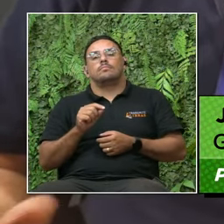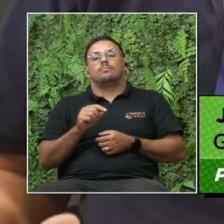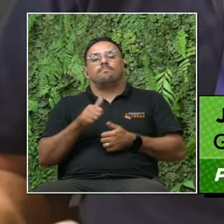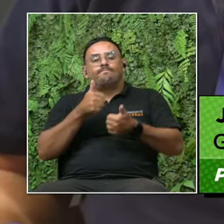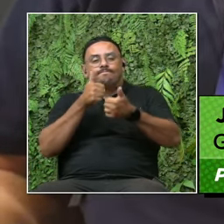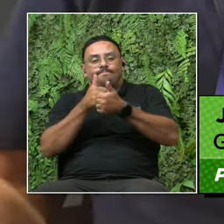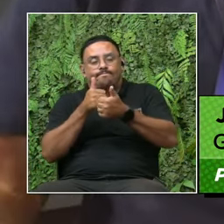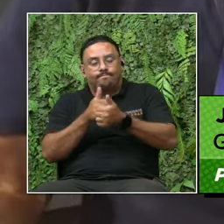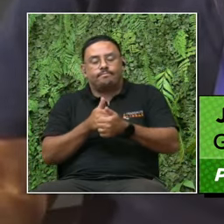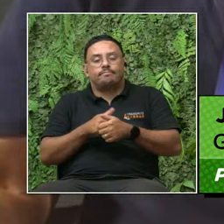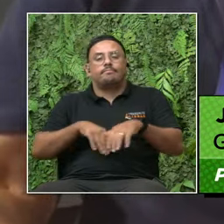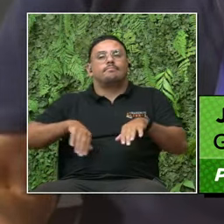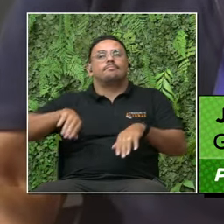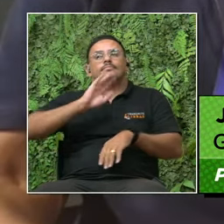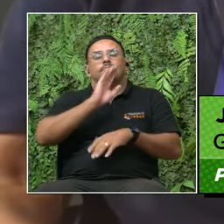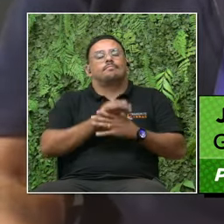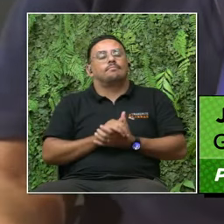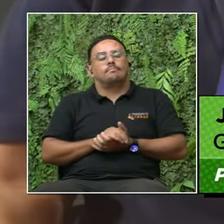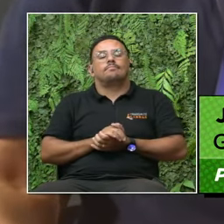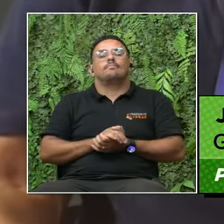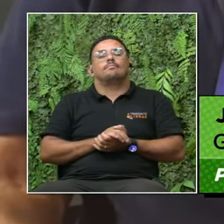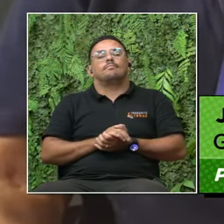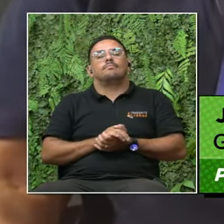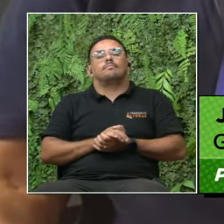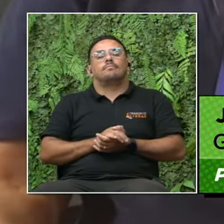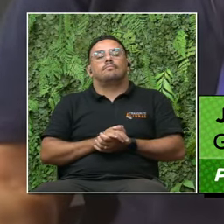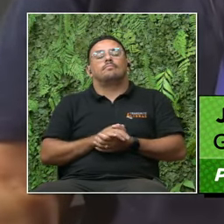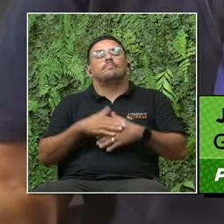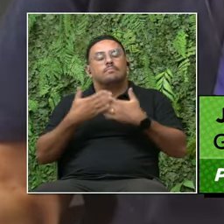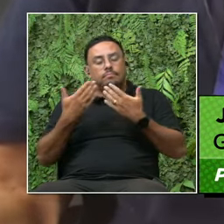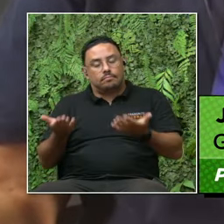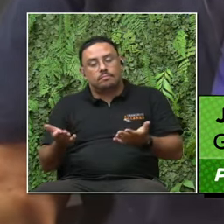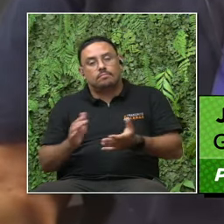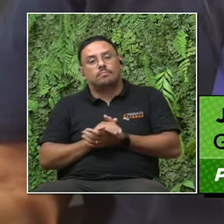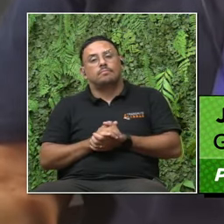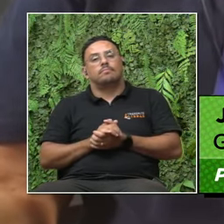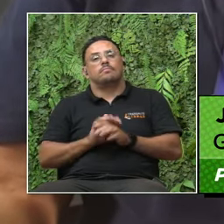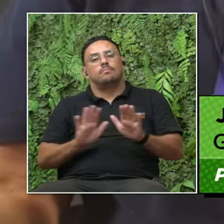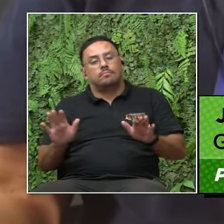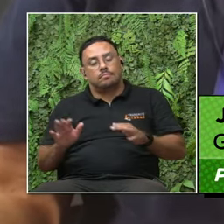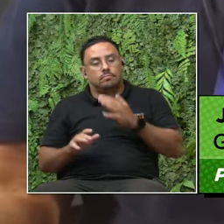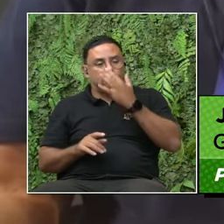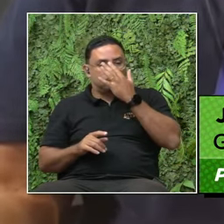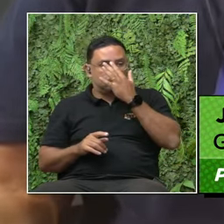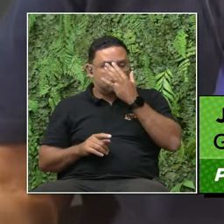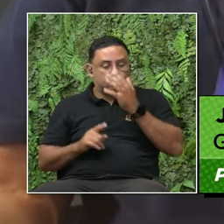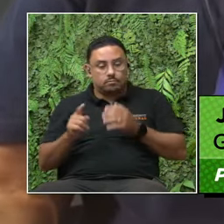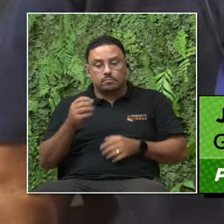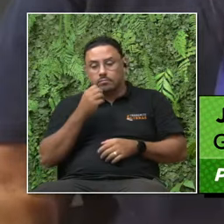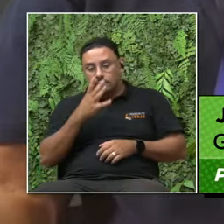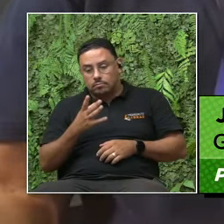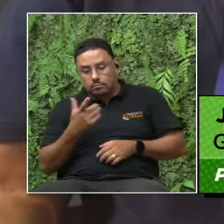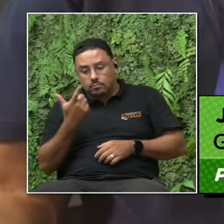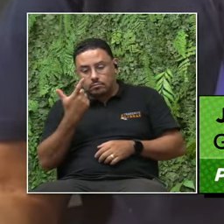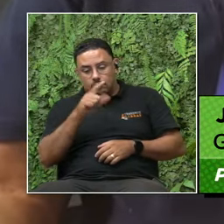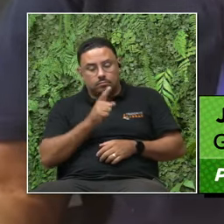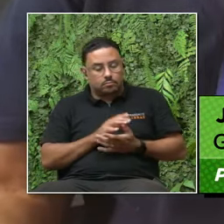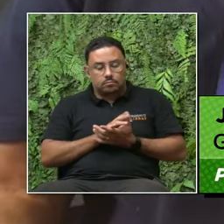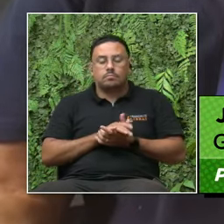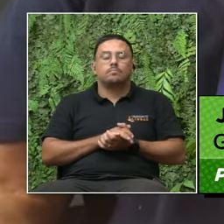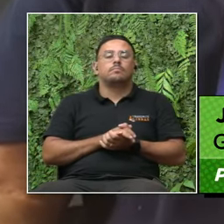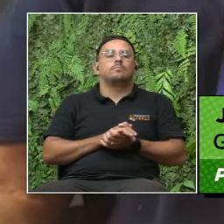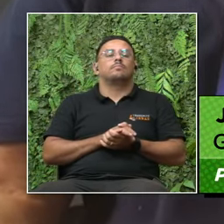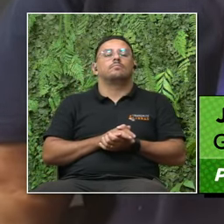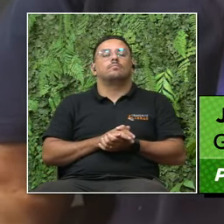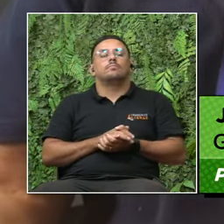do pênalti deou velho aconteceu também era momento ch é isso mas assim é isso gente mas um é craque e outro não né gente ão também né Vamos medir direitinho